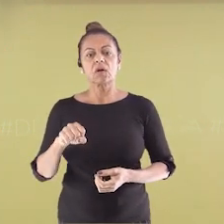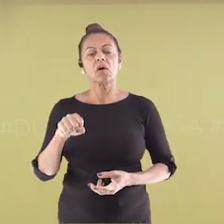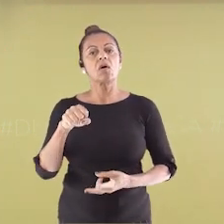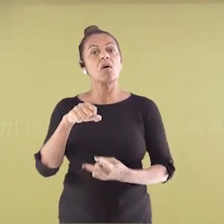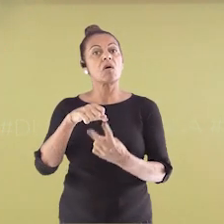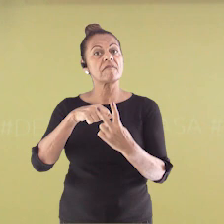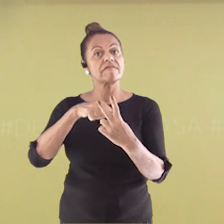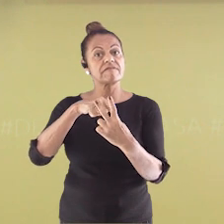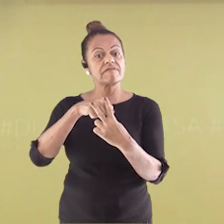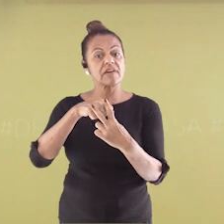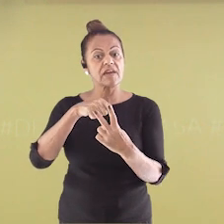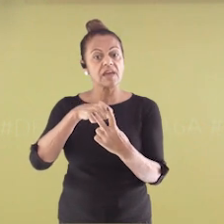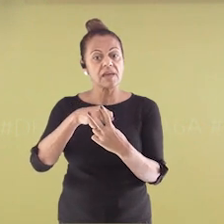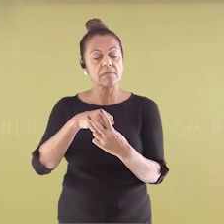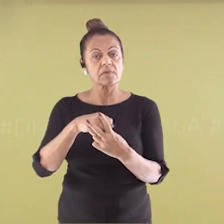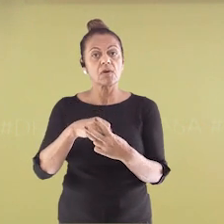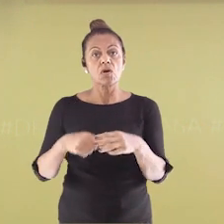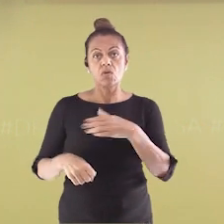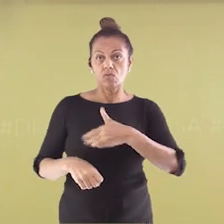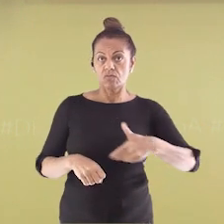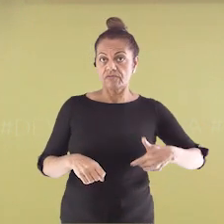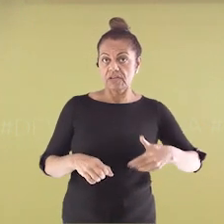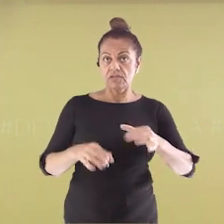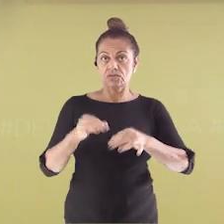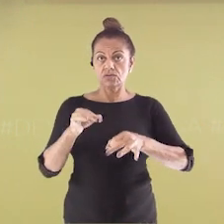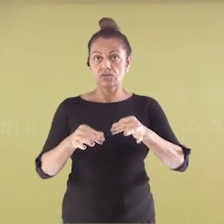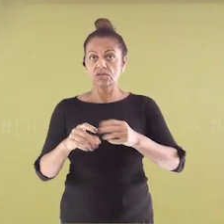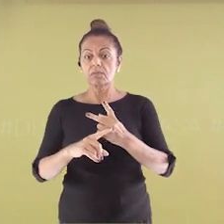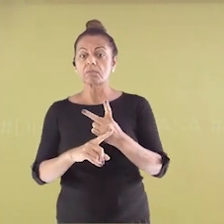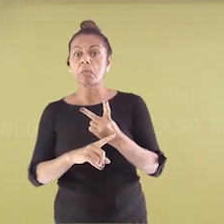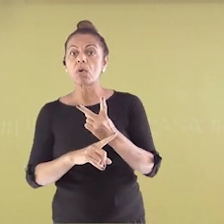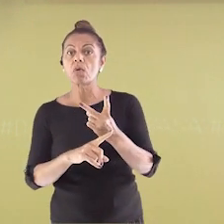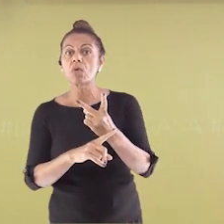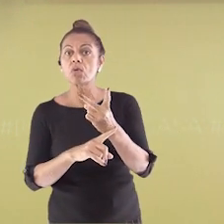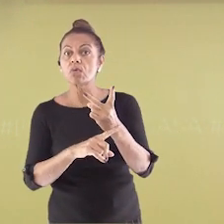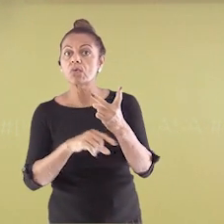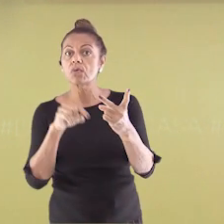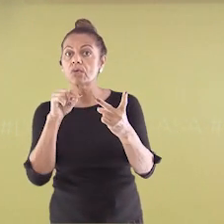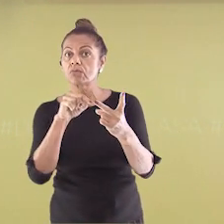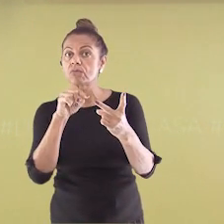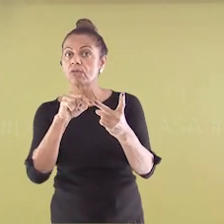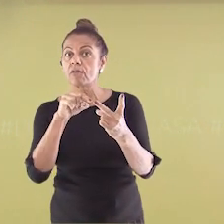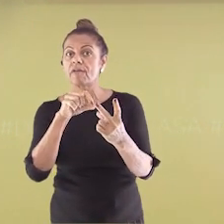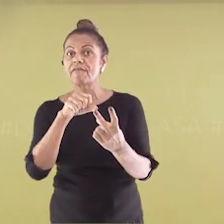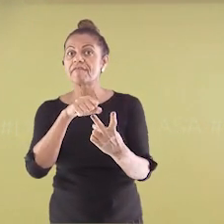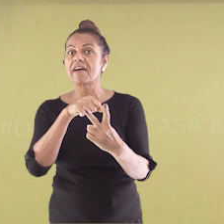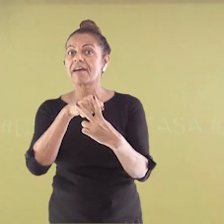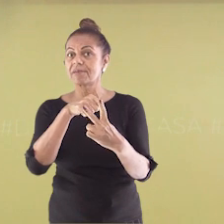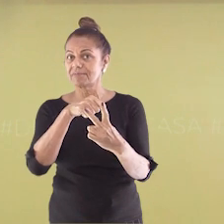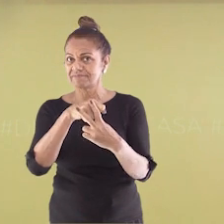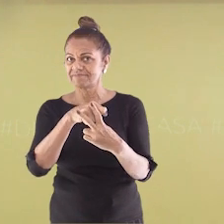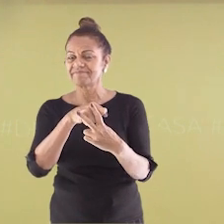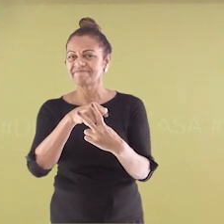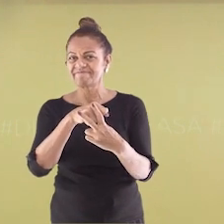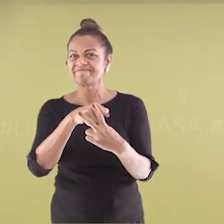manchete assim, ó. Governo e Justiça procuram donos e 500 milhões deixados em bancos. Vamos identificar